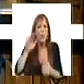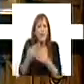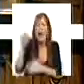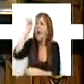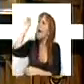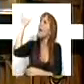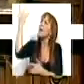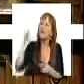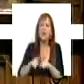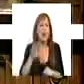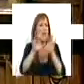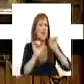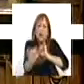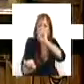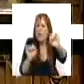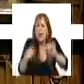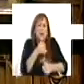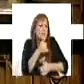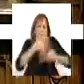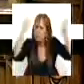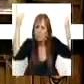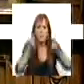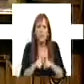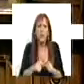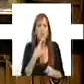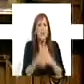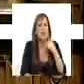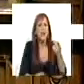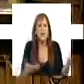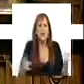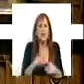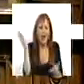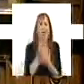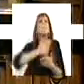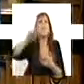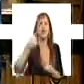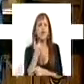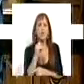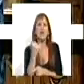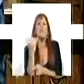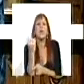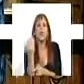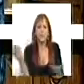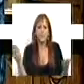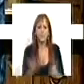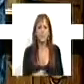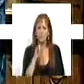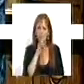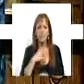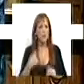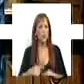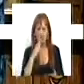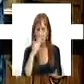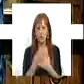estufa, deixando a cada país a disponibilidade para as anunciar a partir de 2020. Podemos